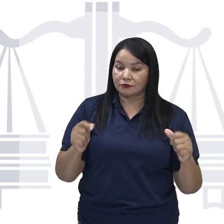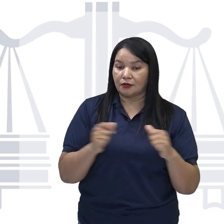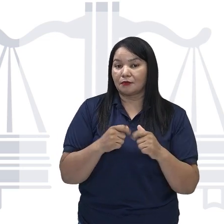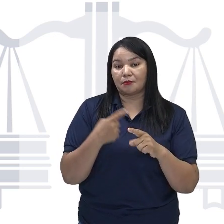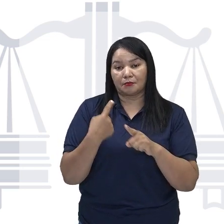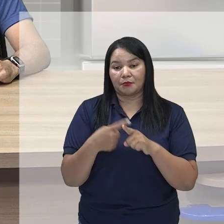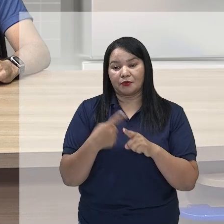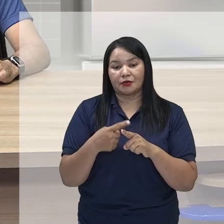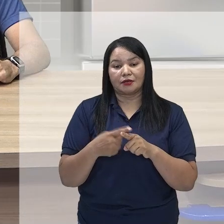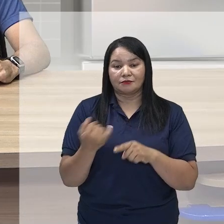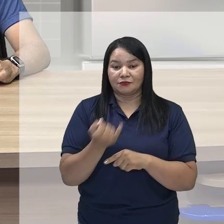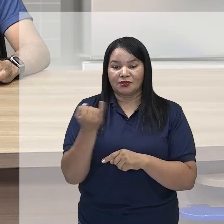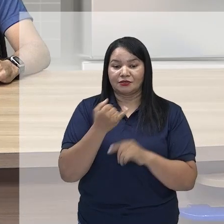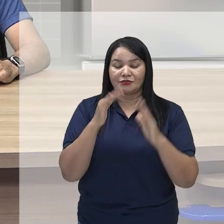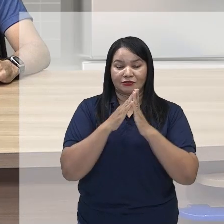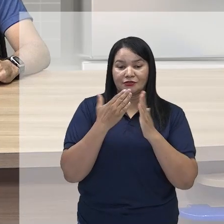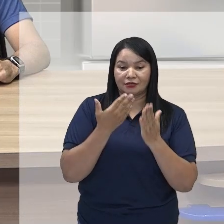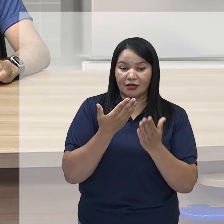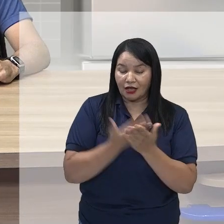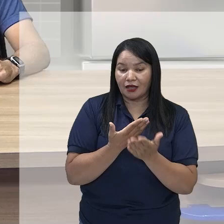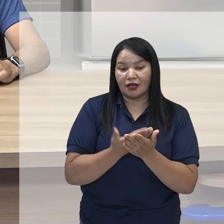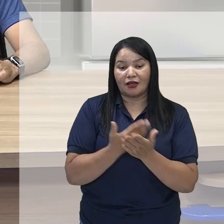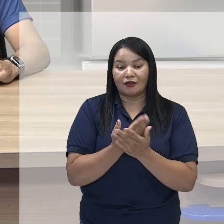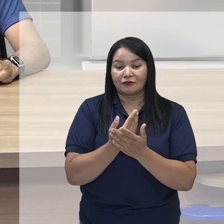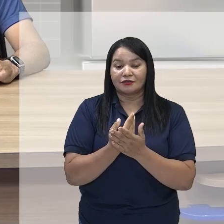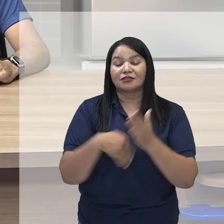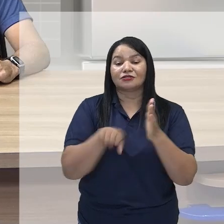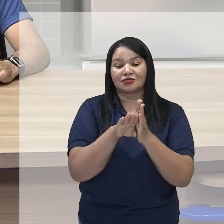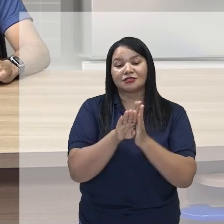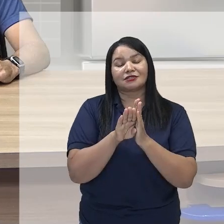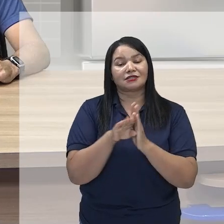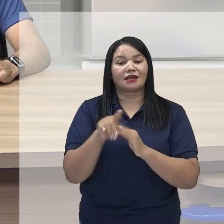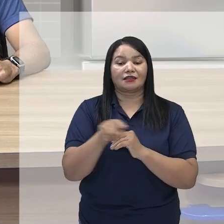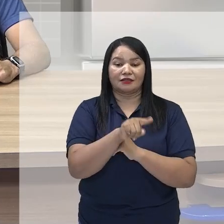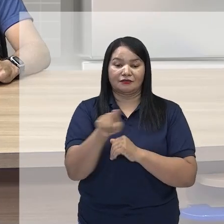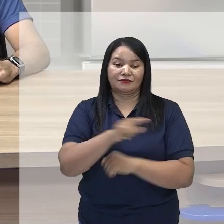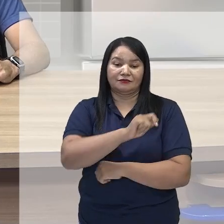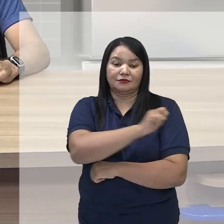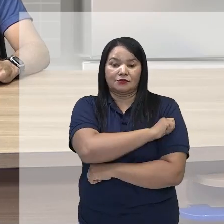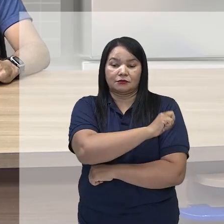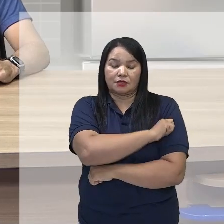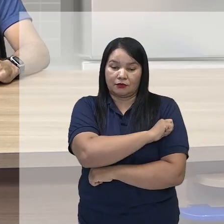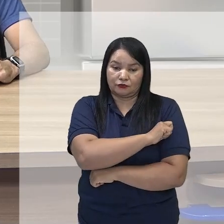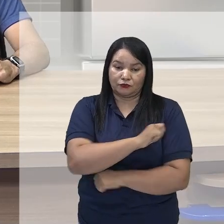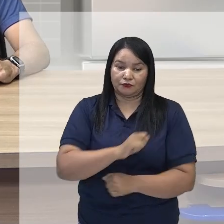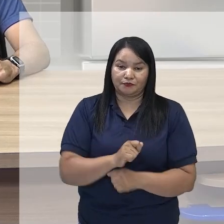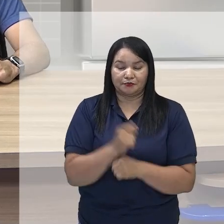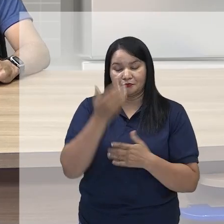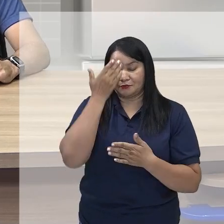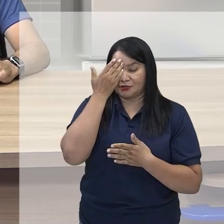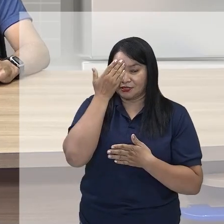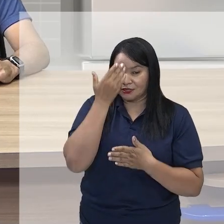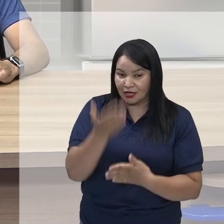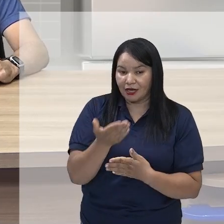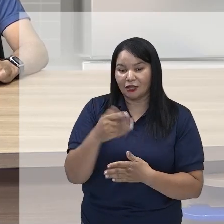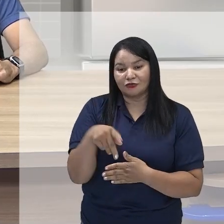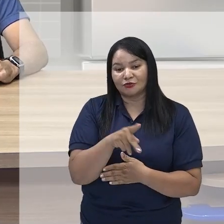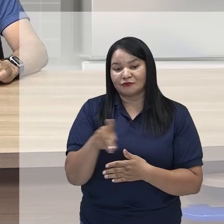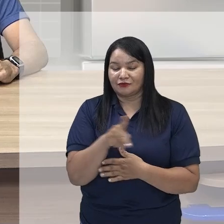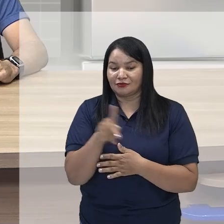vale é a aula chegar lá na ponta para os nossos alunos. Então, muito obrigado para vocês que